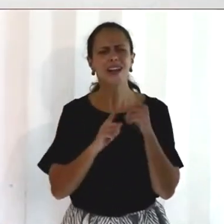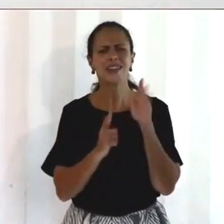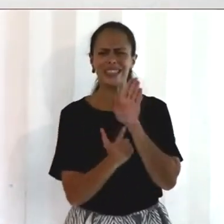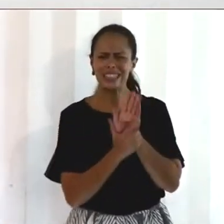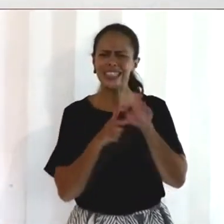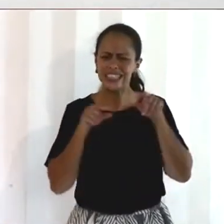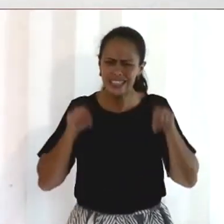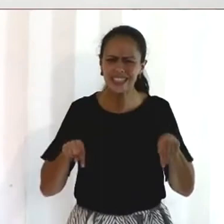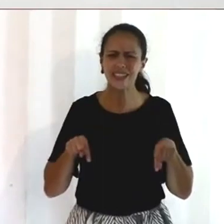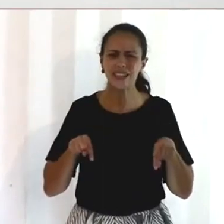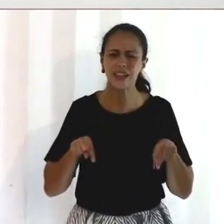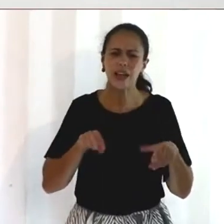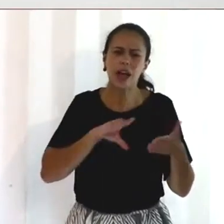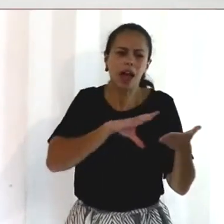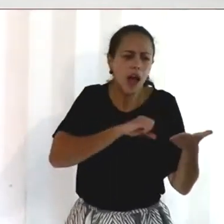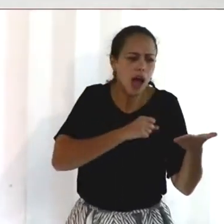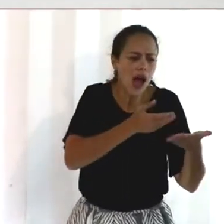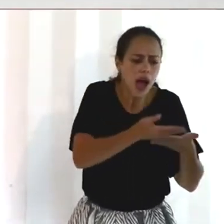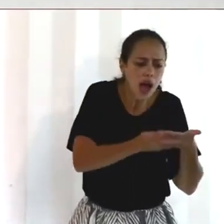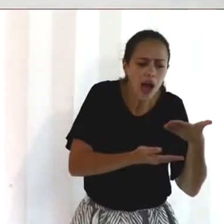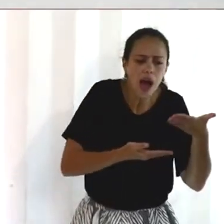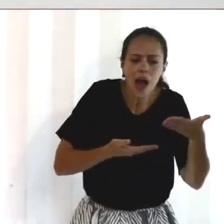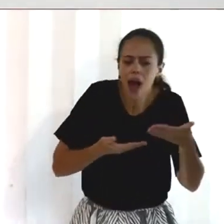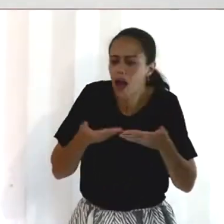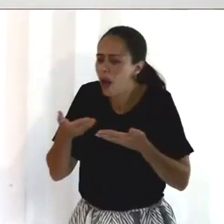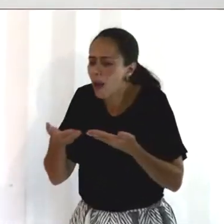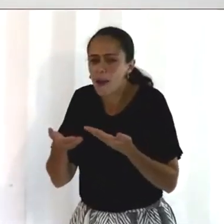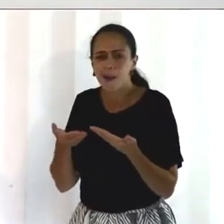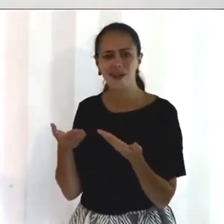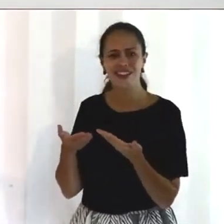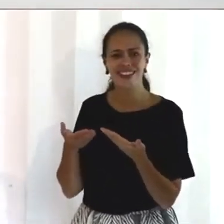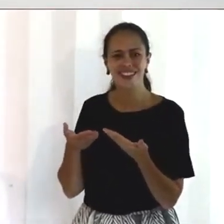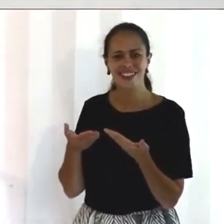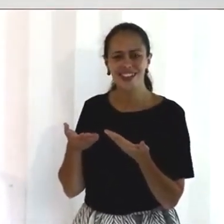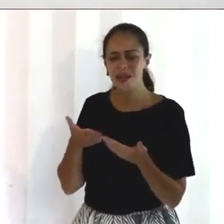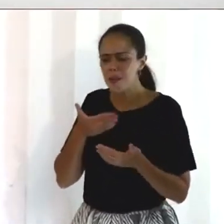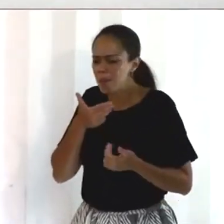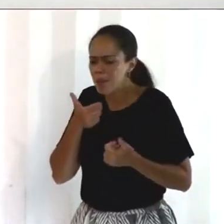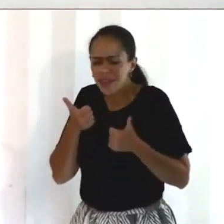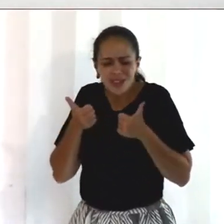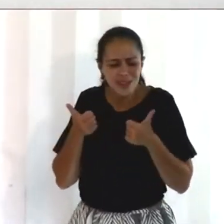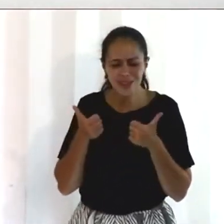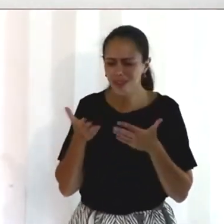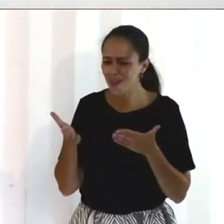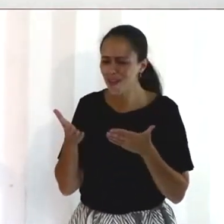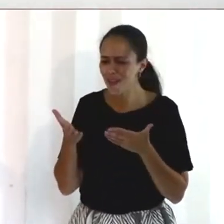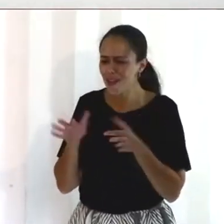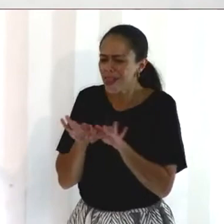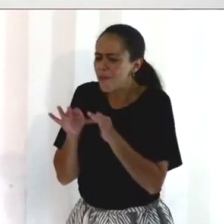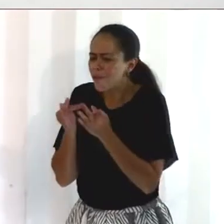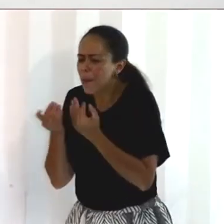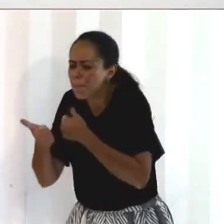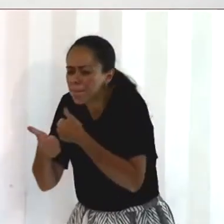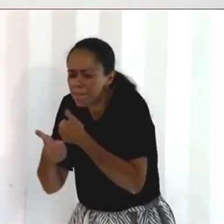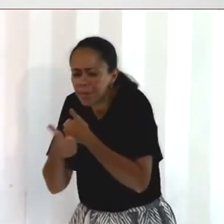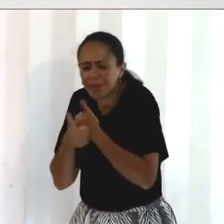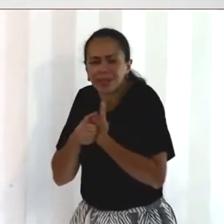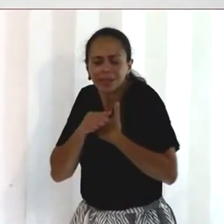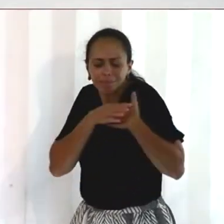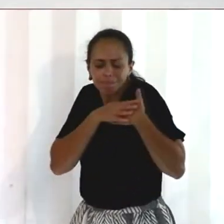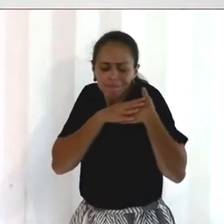igreja amável. Ela deve desenvolver isso, deve querer ser mais amável. Ela tem de ser uma igreja